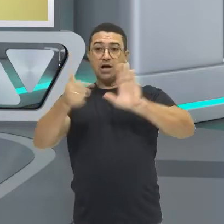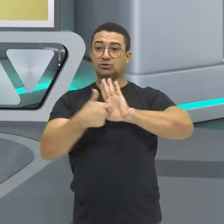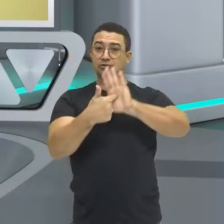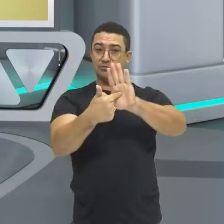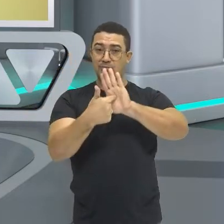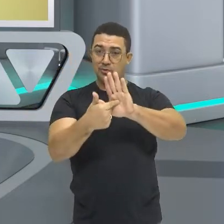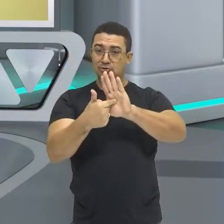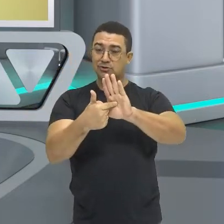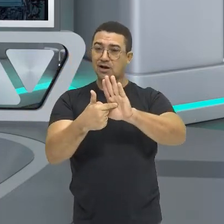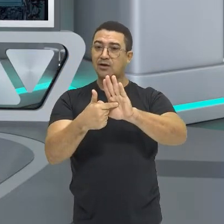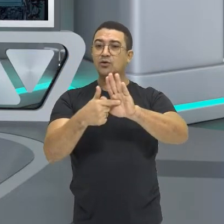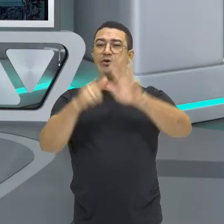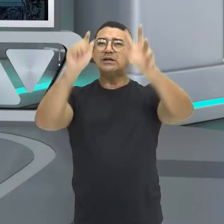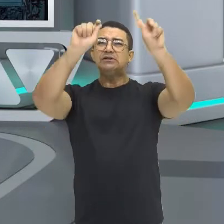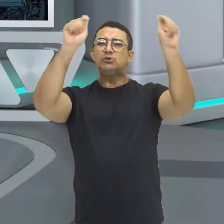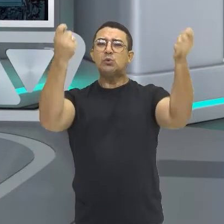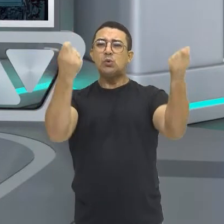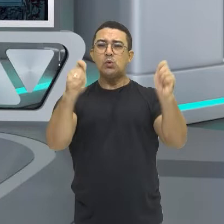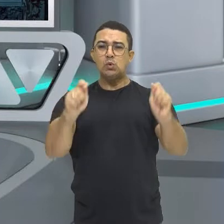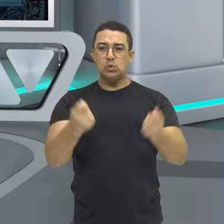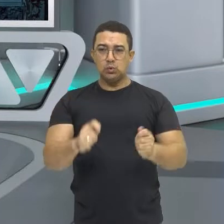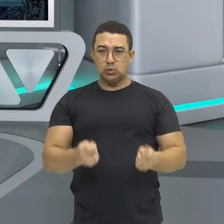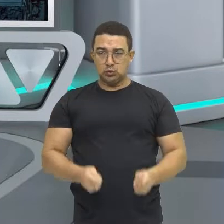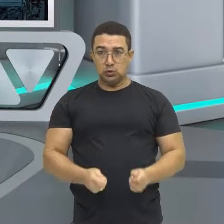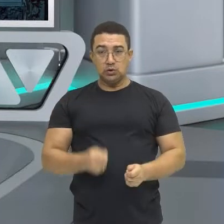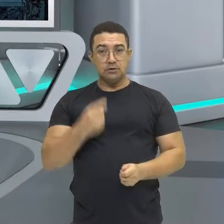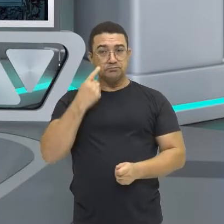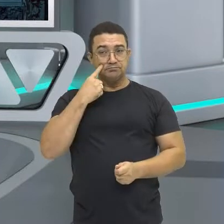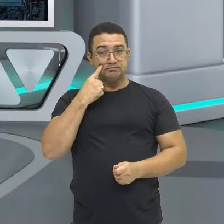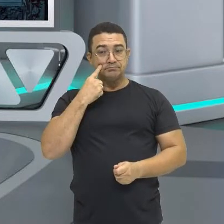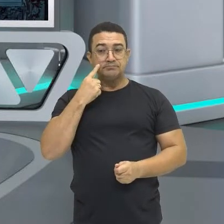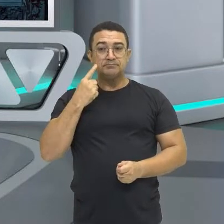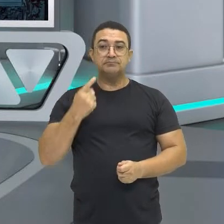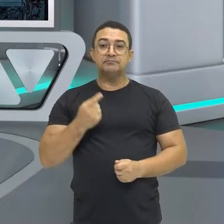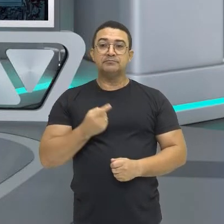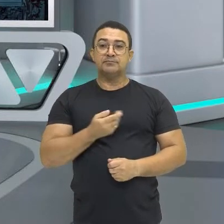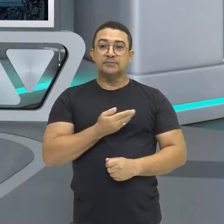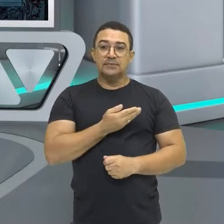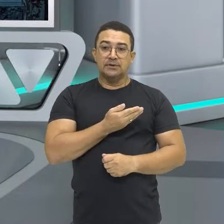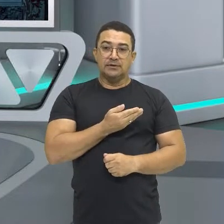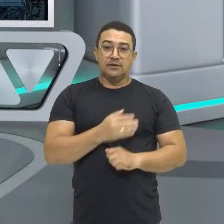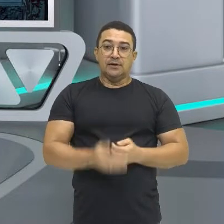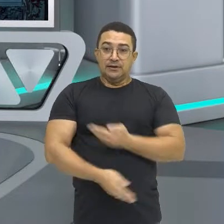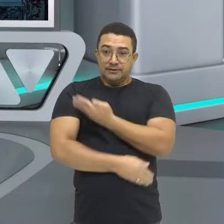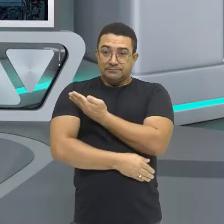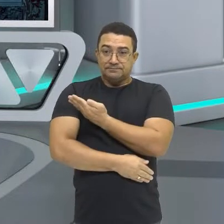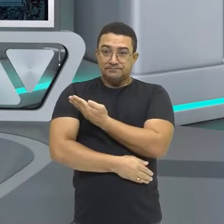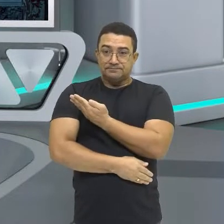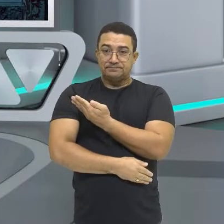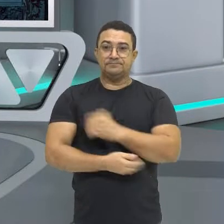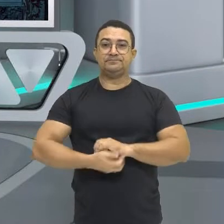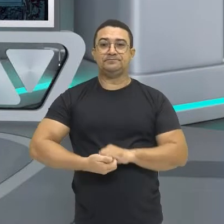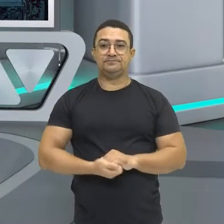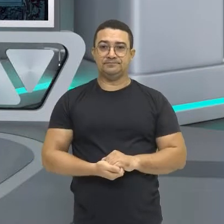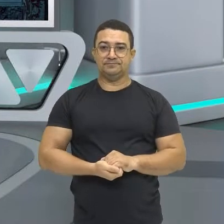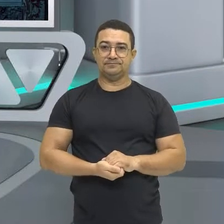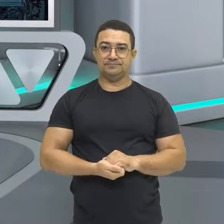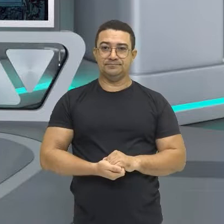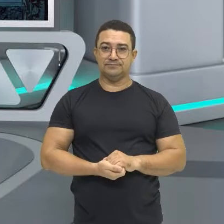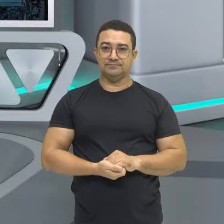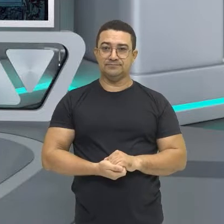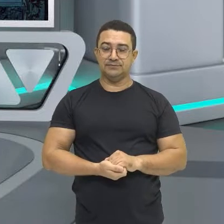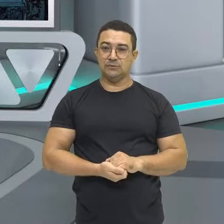de uma escultura, vamos ver aqui, nós temos aqui, ó. Então, esse aí é o êxtase de